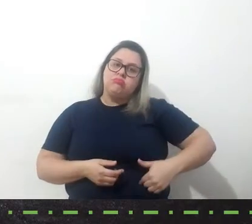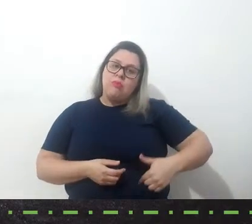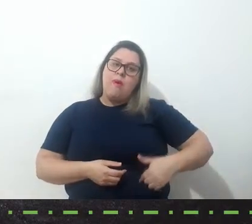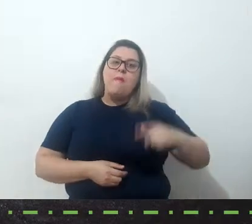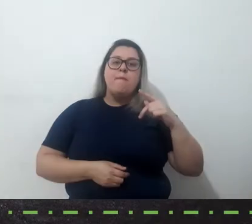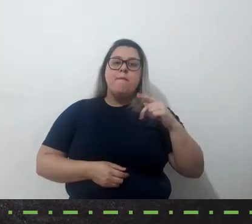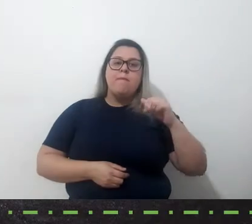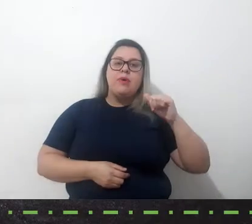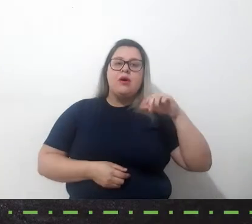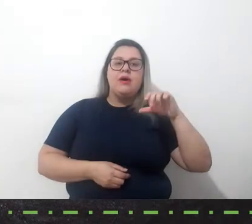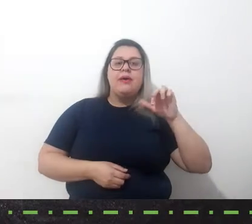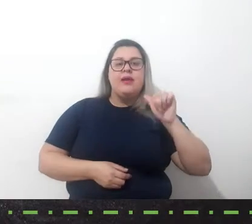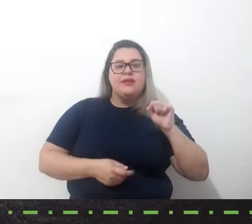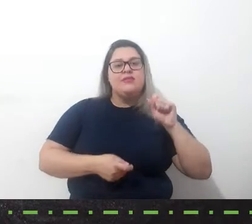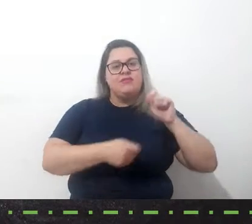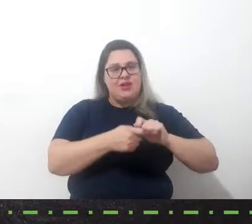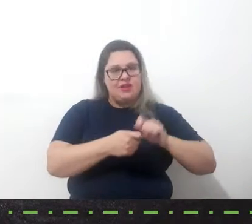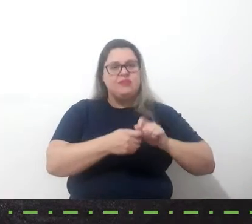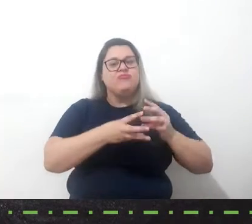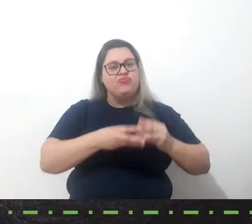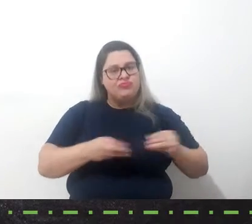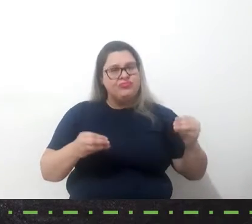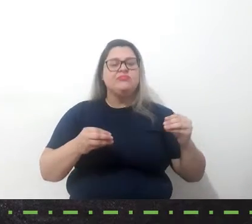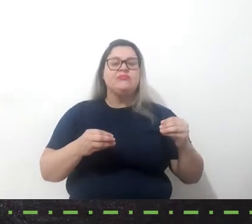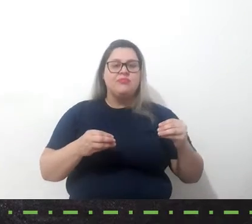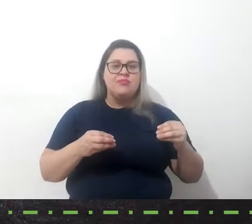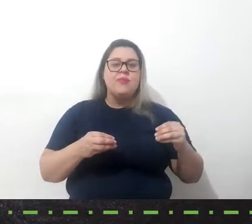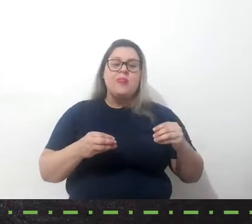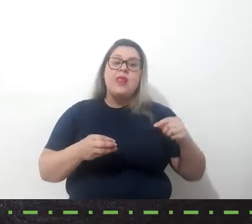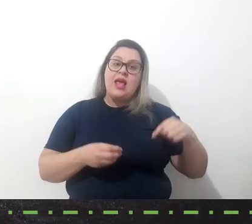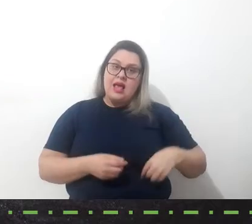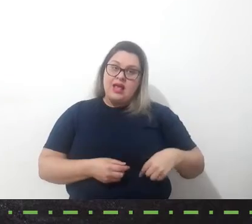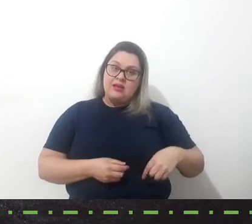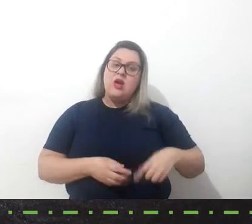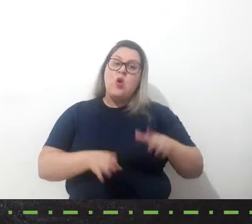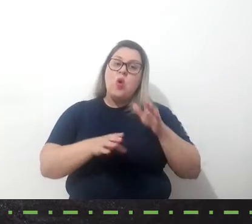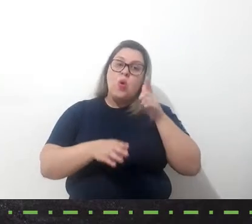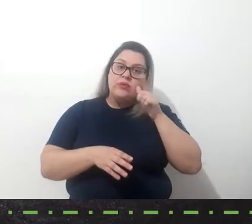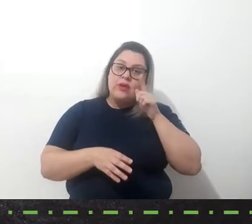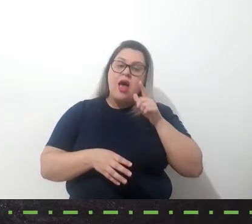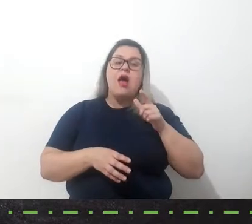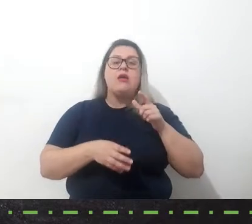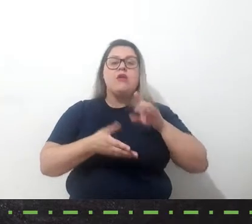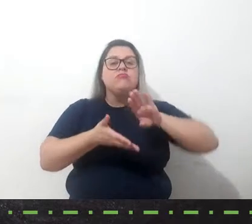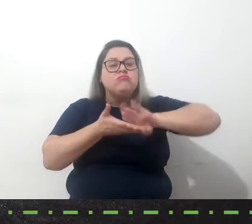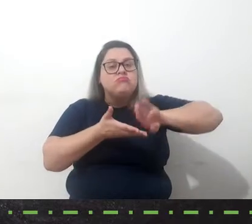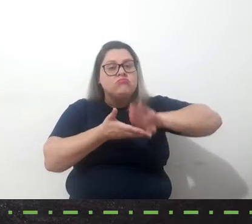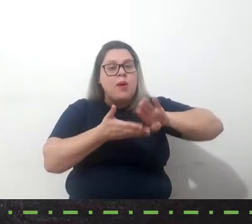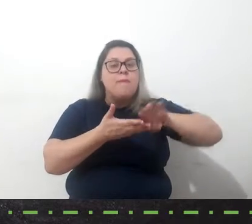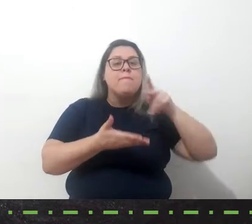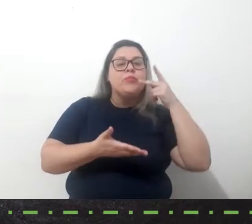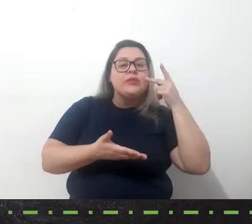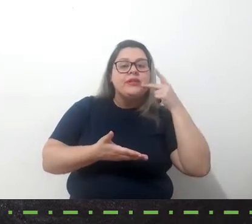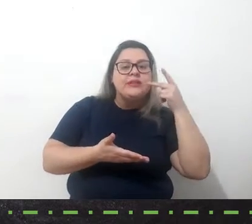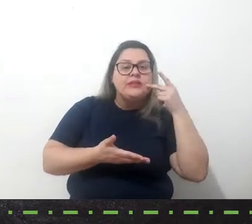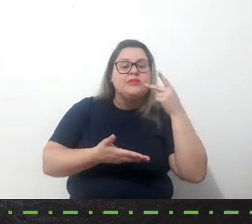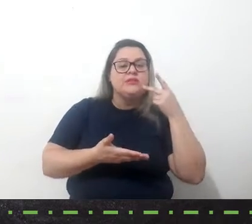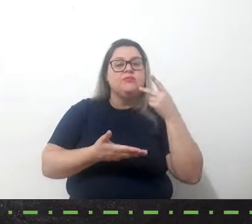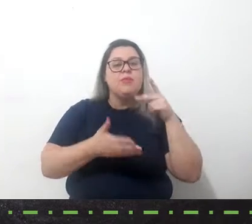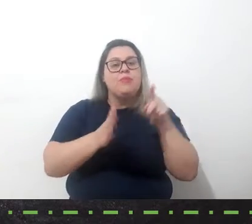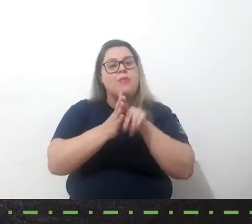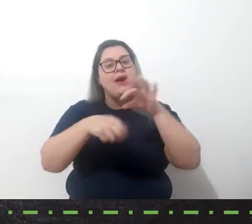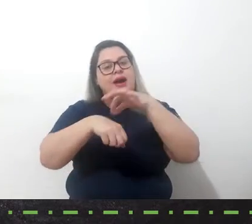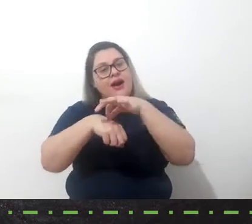pâncreas. Também o suco pancreático consegue digerir proteínas, né, que é o caso da carne, né,